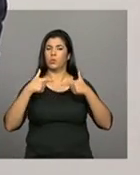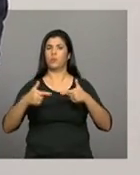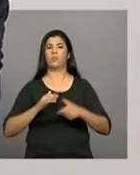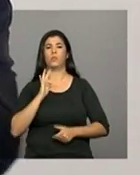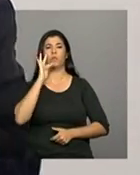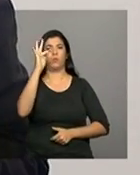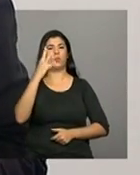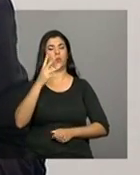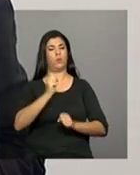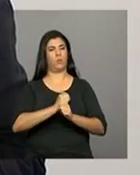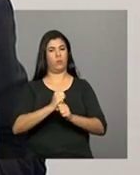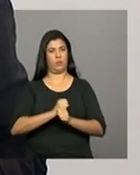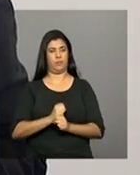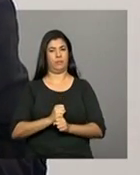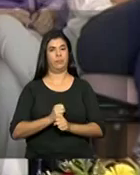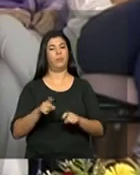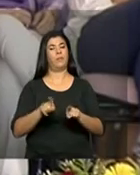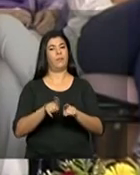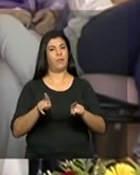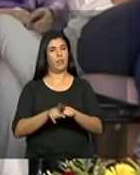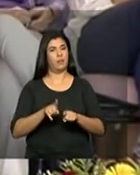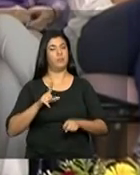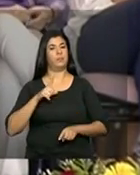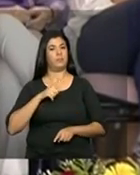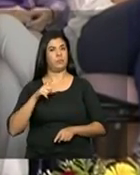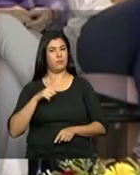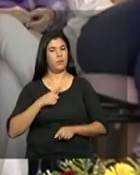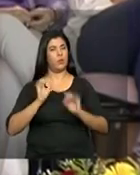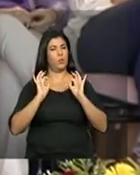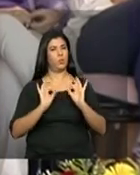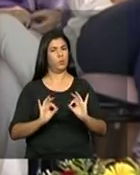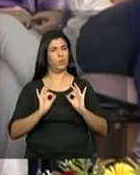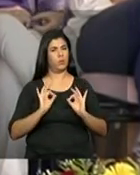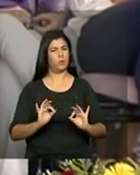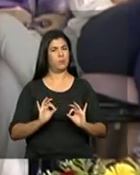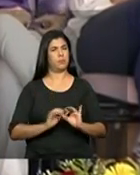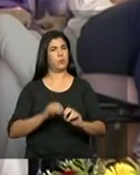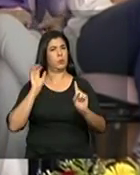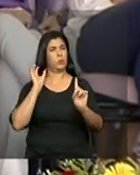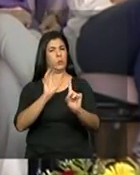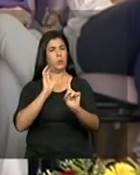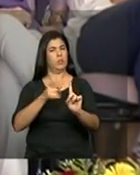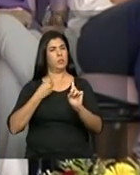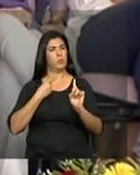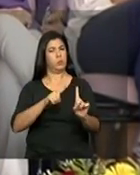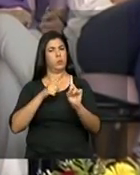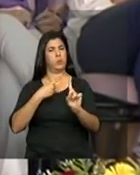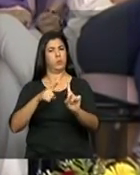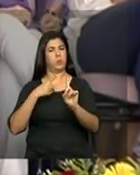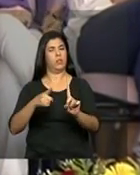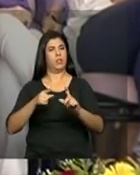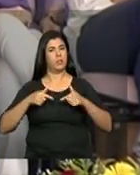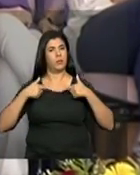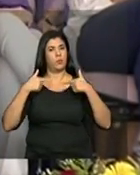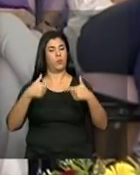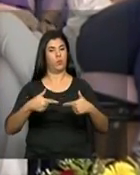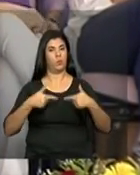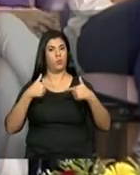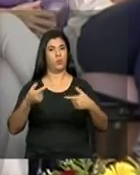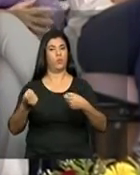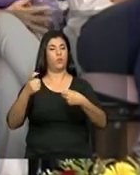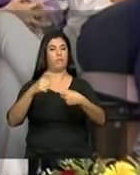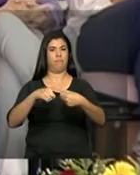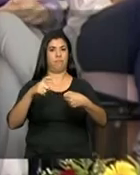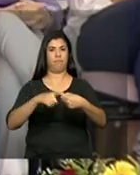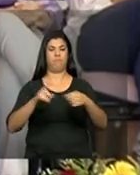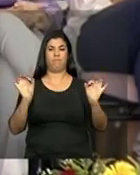pelos próximos 4 anos e que serão, com certeza, atacados conjuntamente numa parceria para